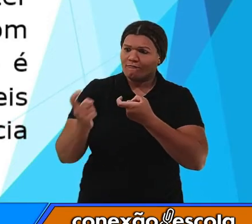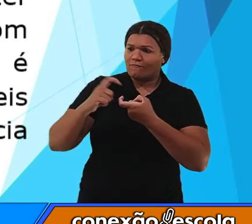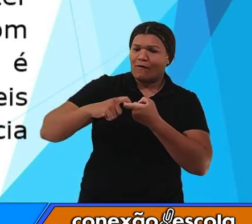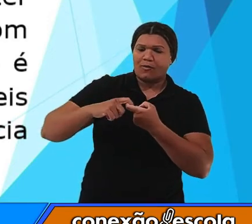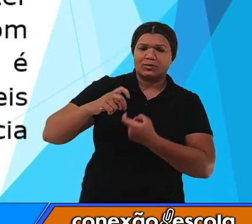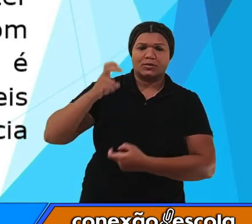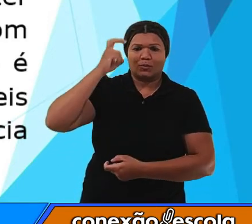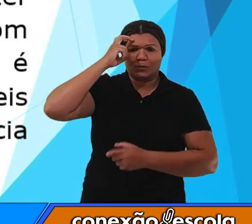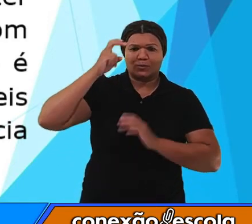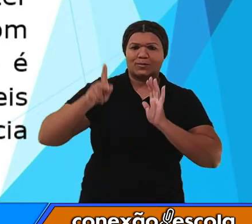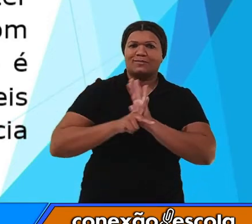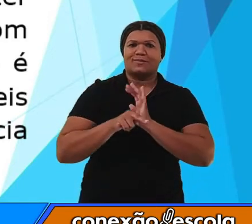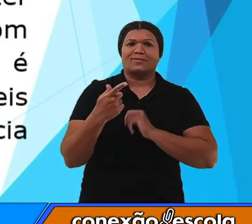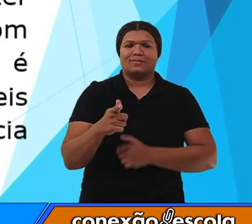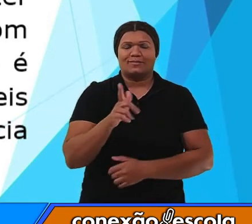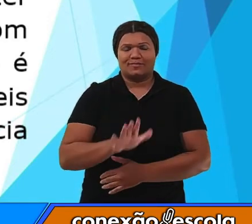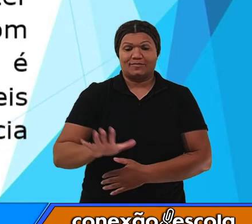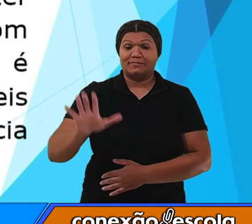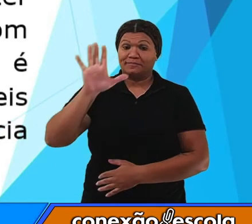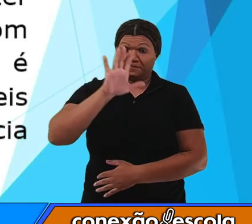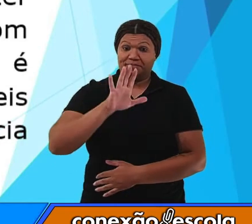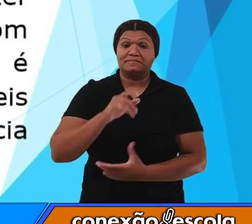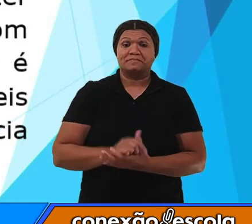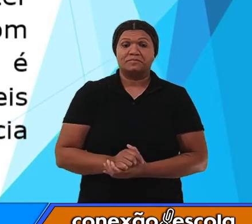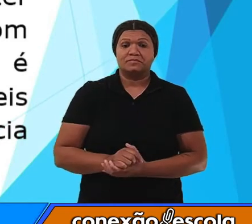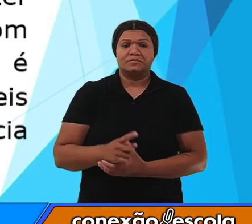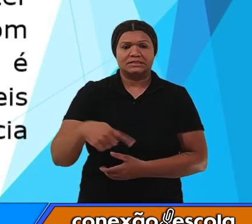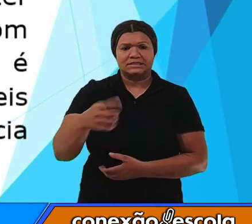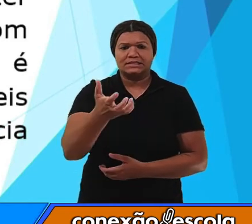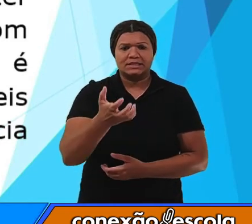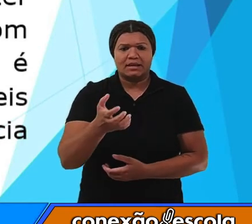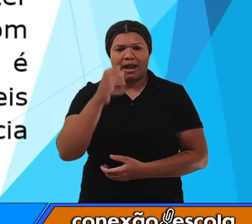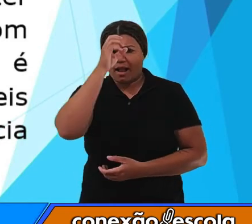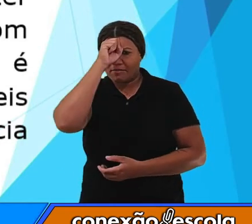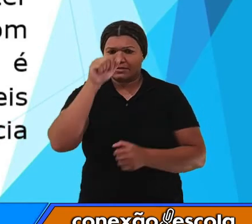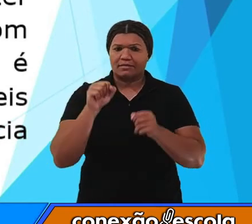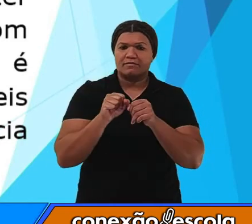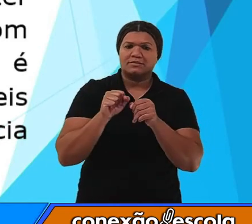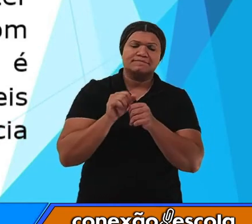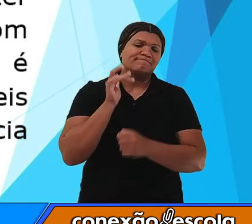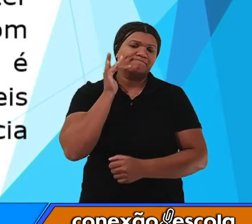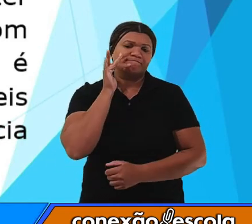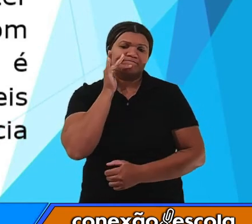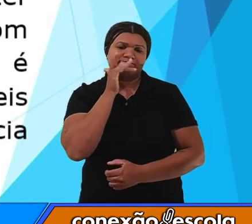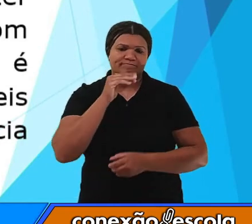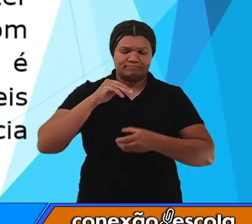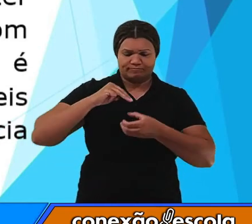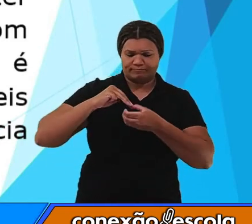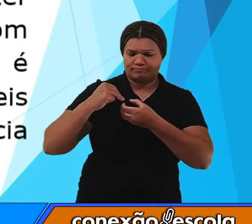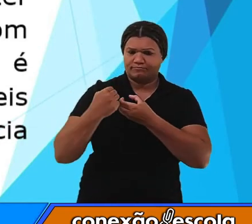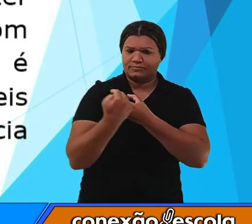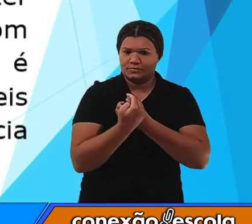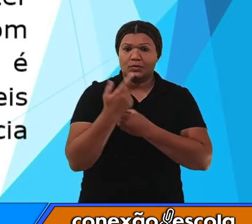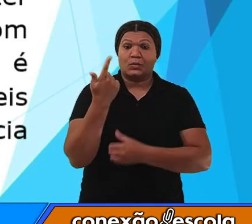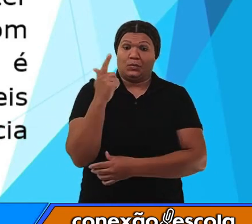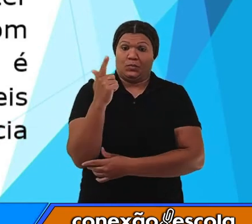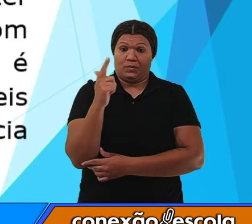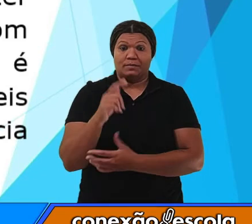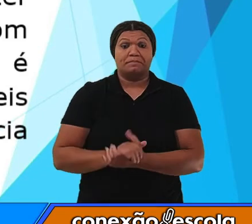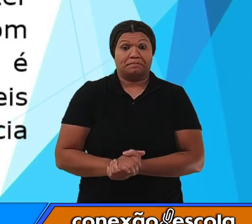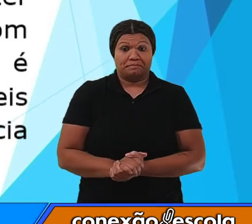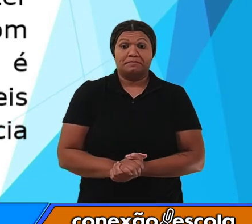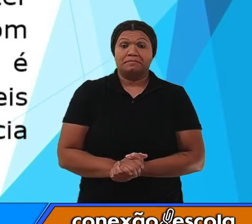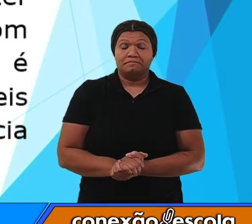Que tal aprender a fazer um delicioso empadão goiano? É um prato